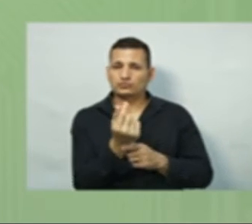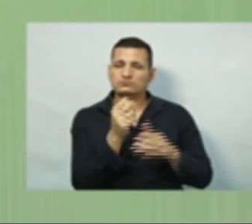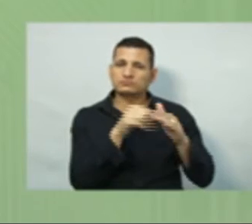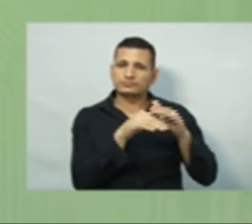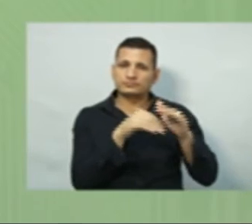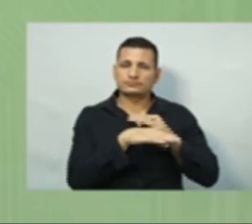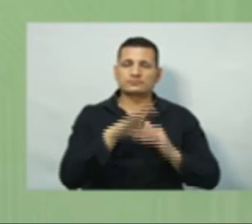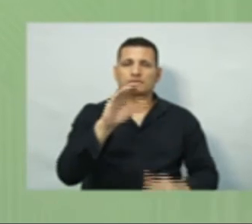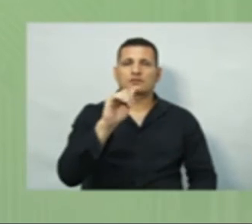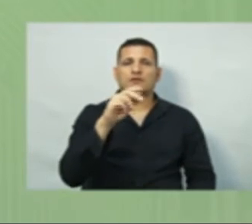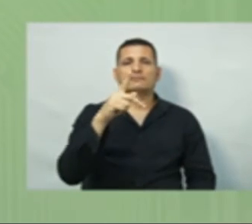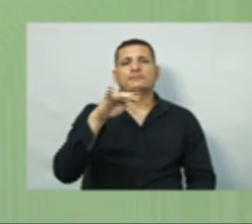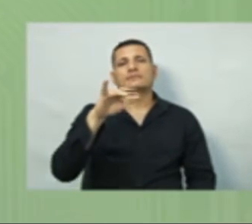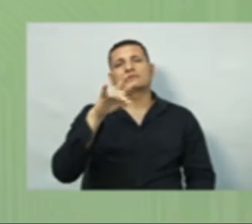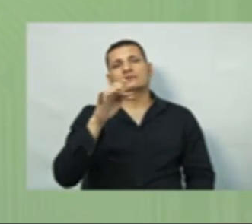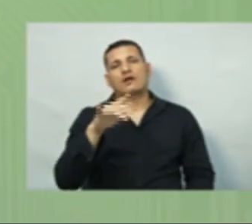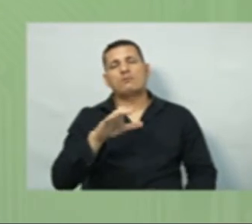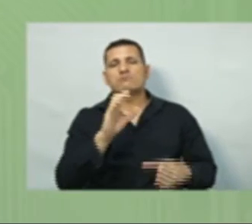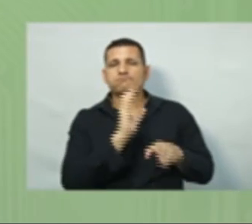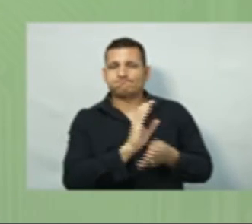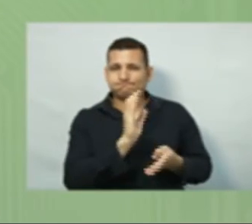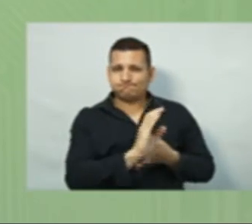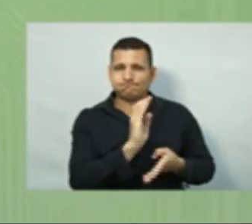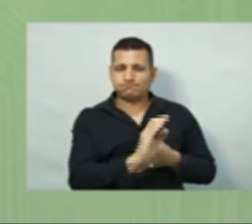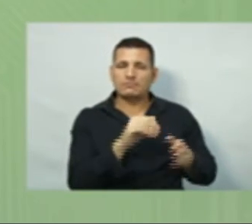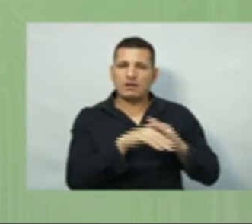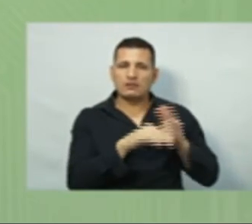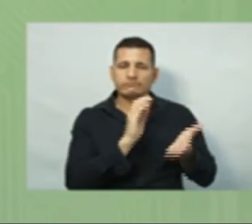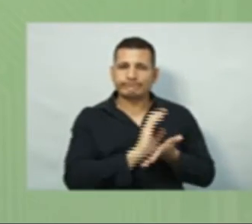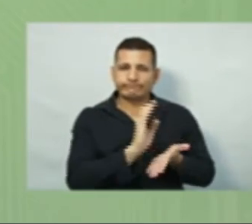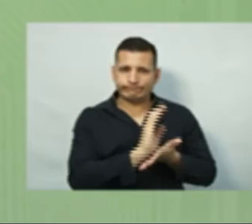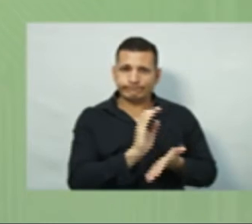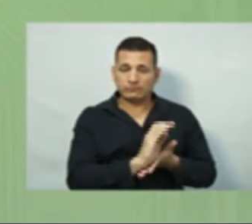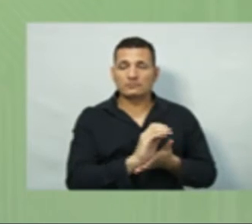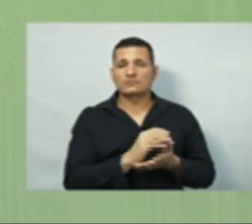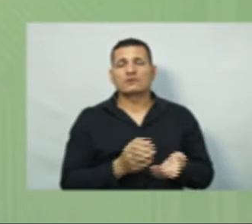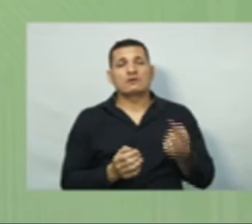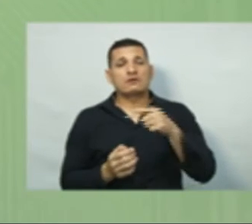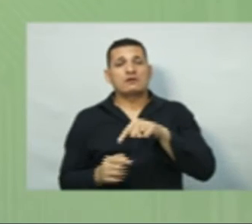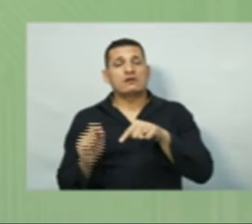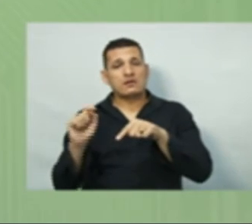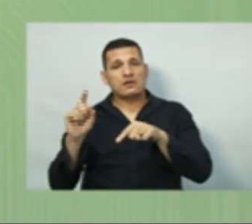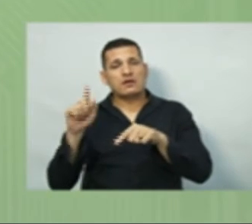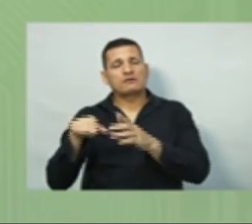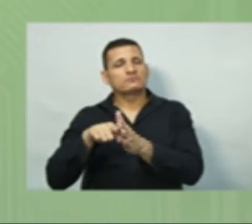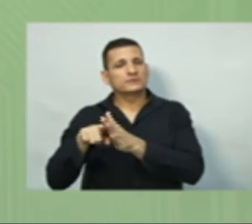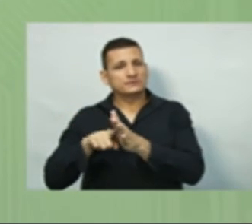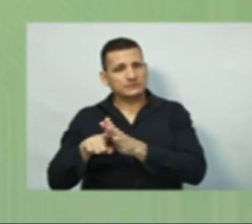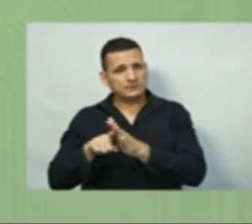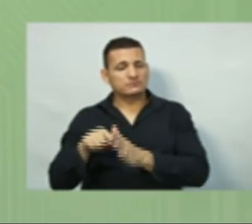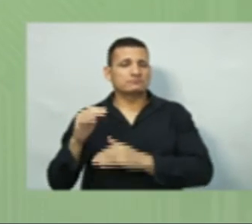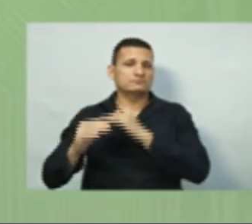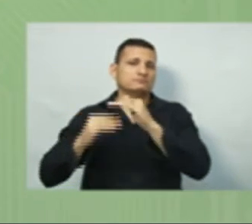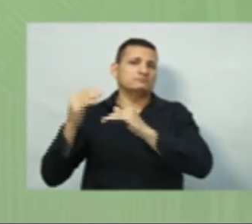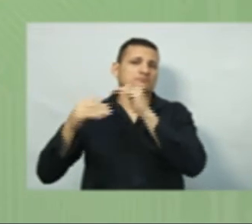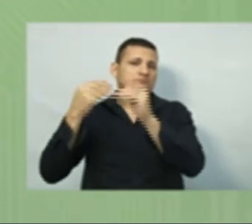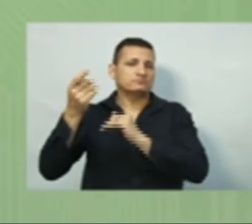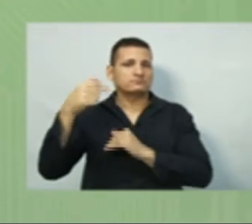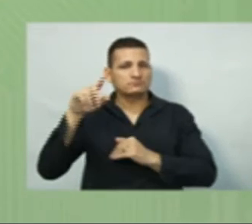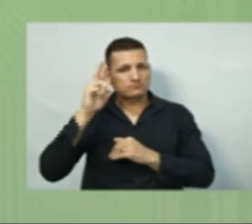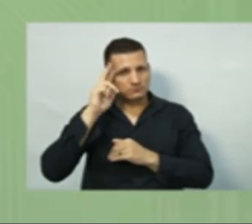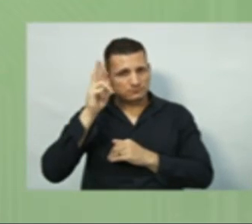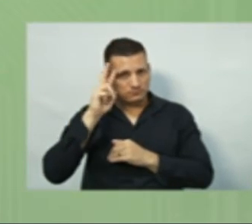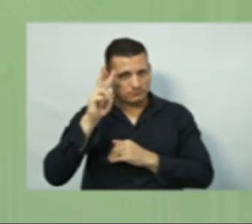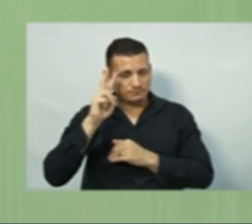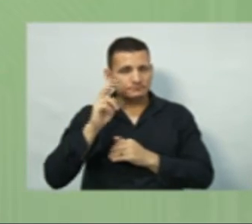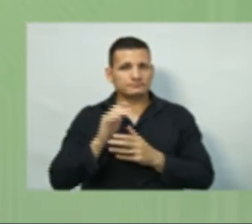aqui dos investimentos, novamente a taxa de investimento, e aqui a gente está falando da pesquisa e do desenvolvimento, lembra? Nós comentamos no